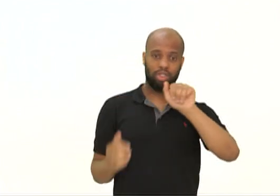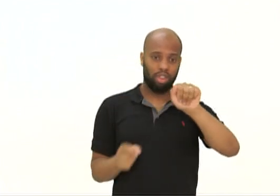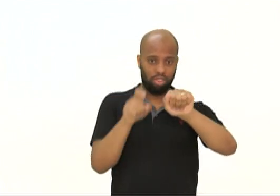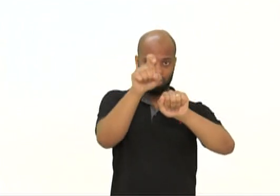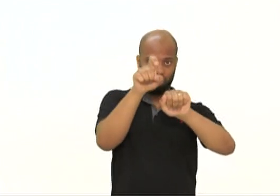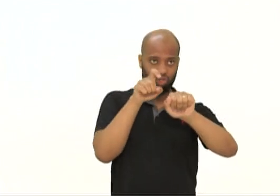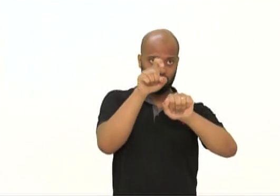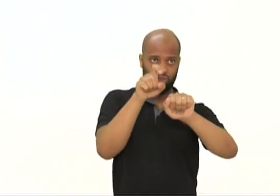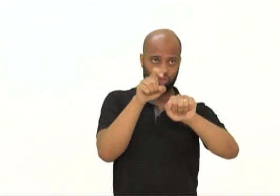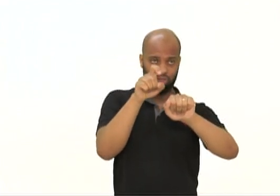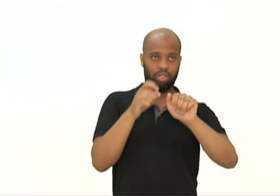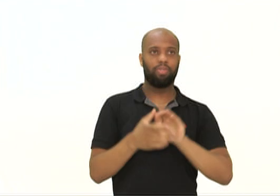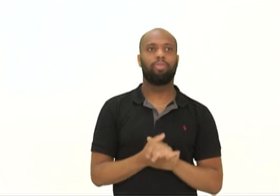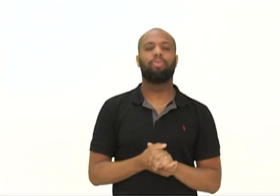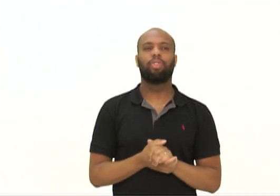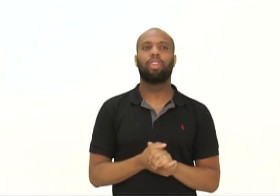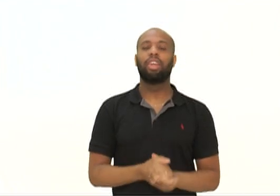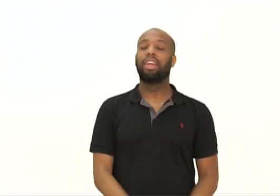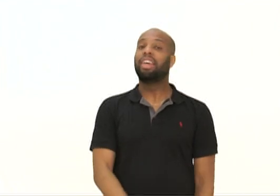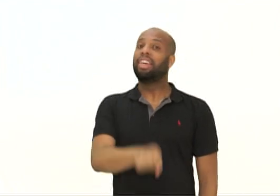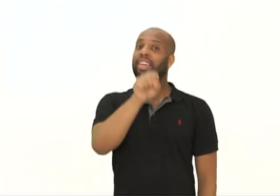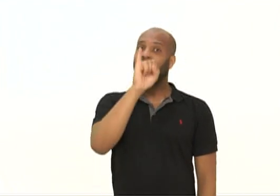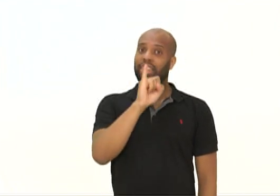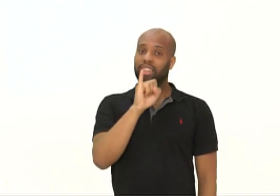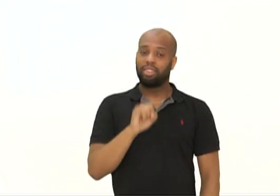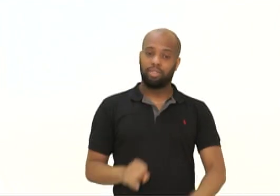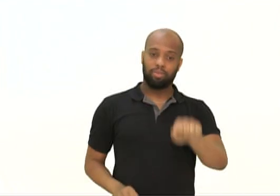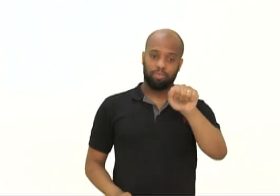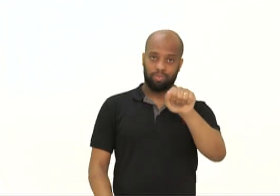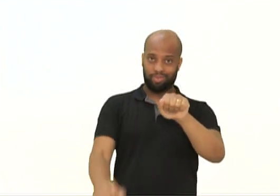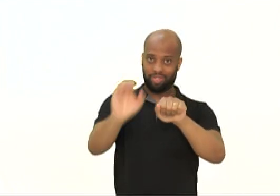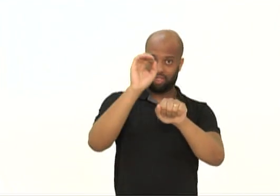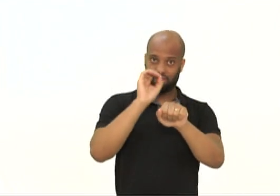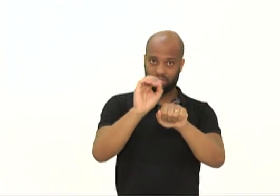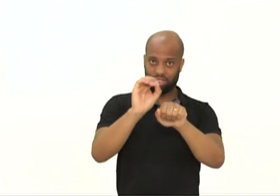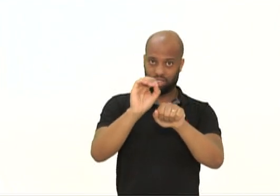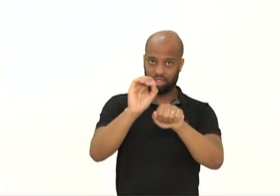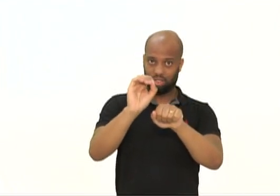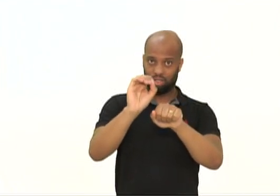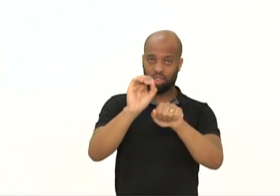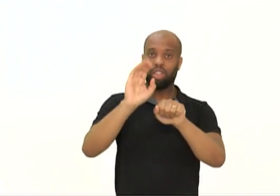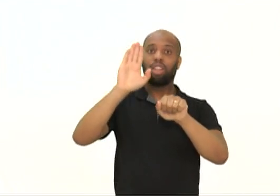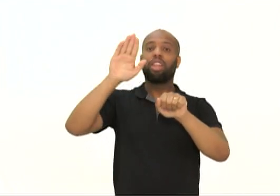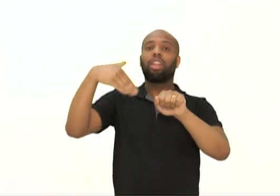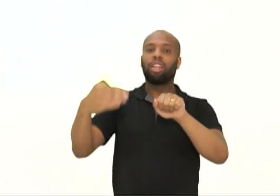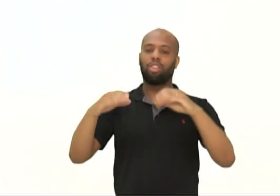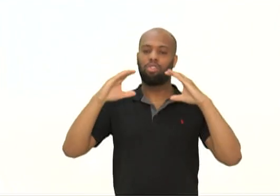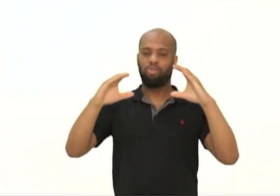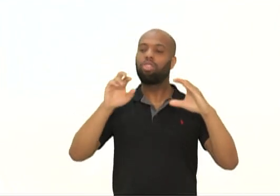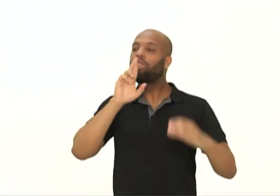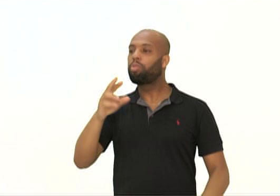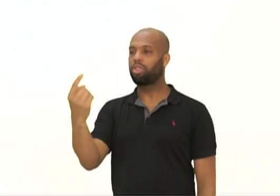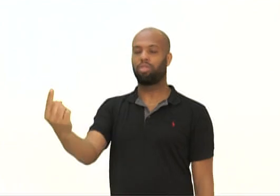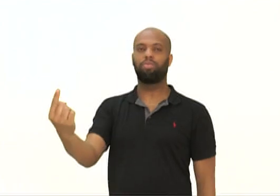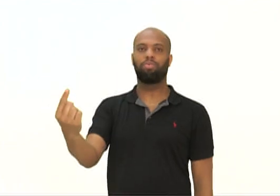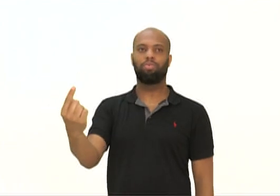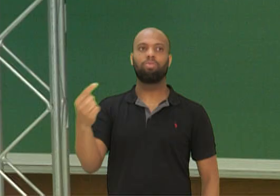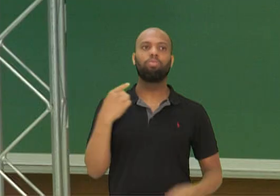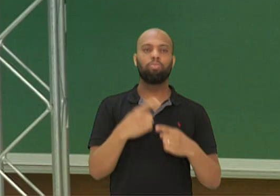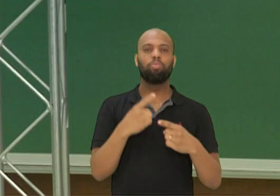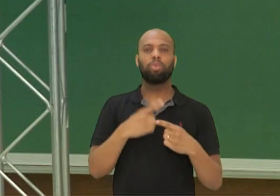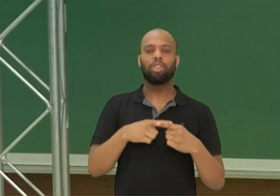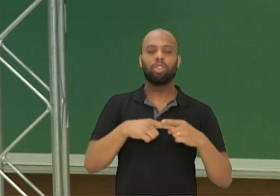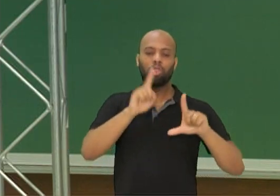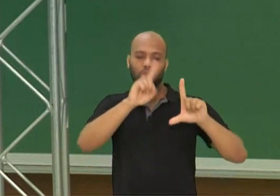x, se esse expoente for zero, a função vale 1. Inclusive, o gráfico mostra